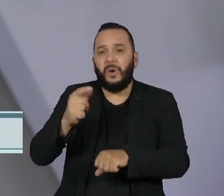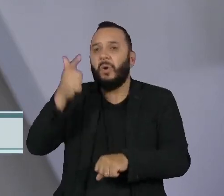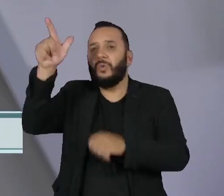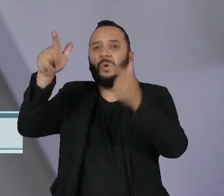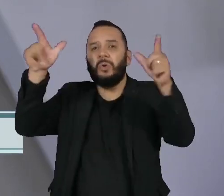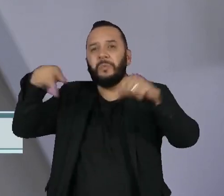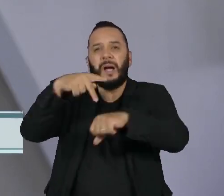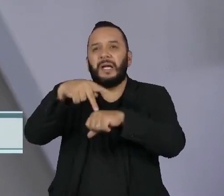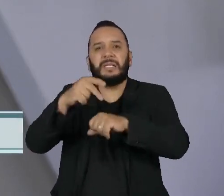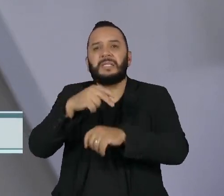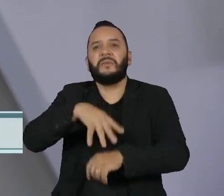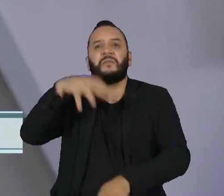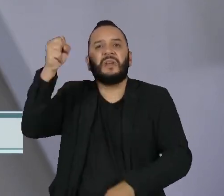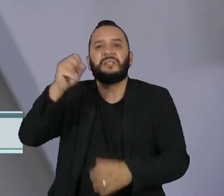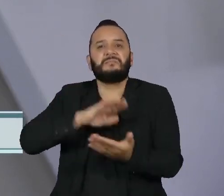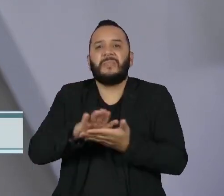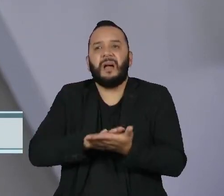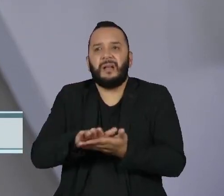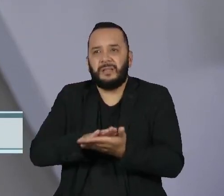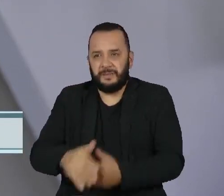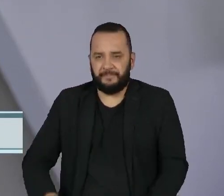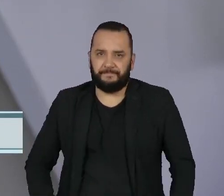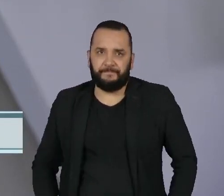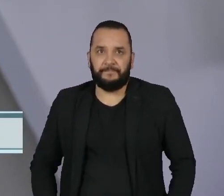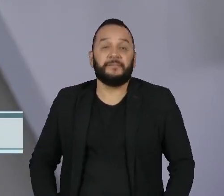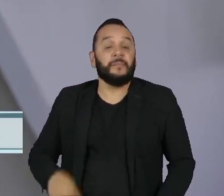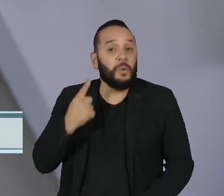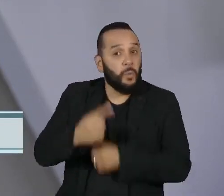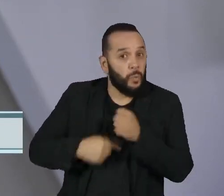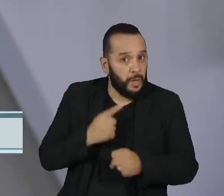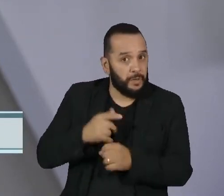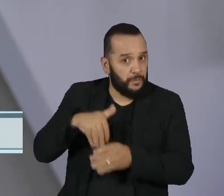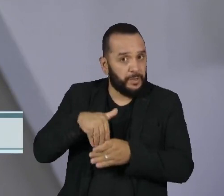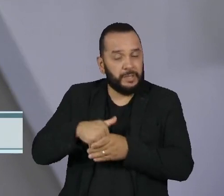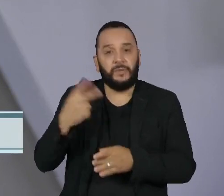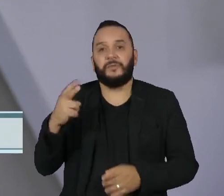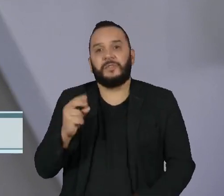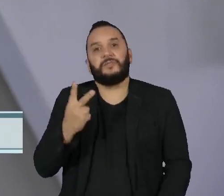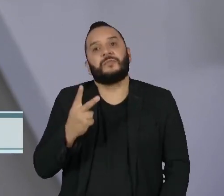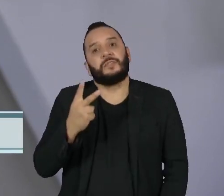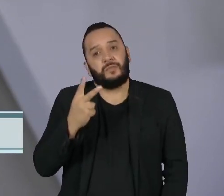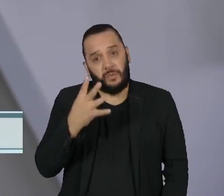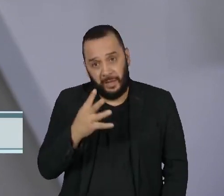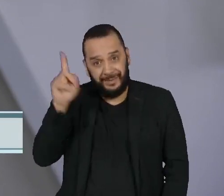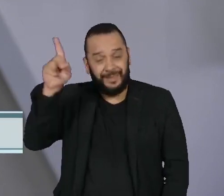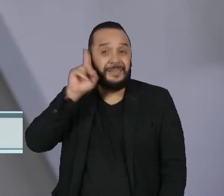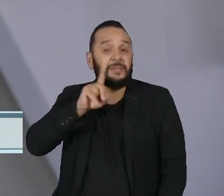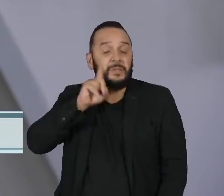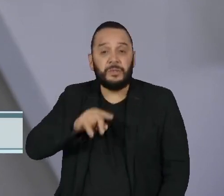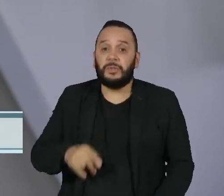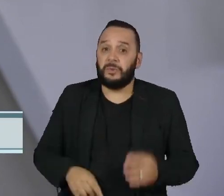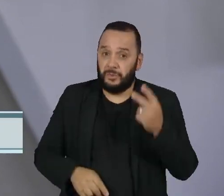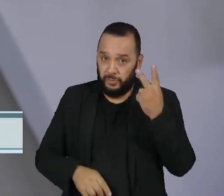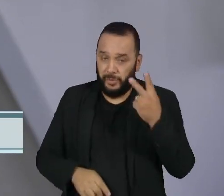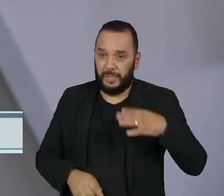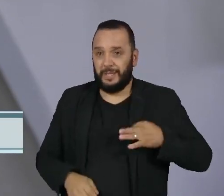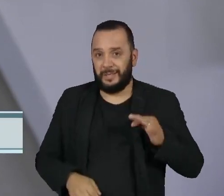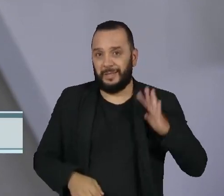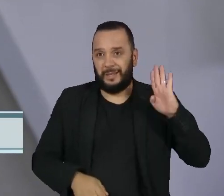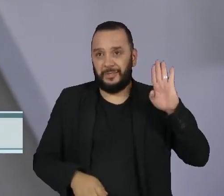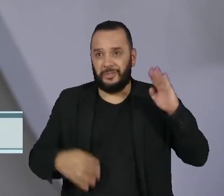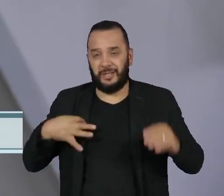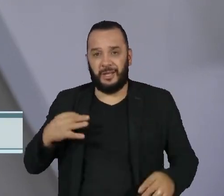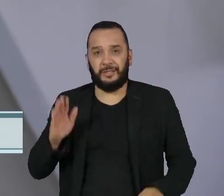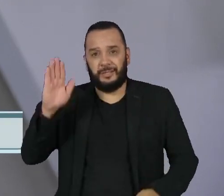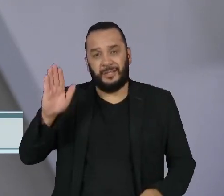faltando um pouco mais de um ano para as eleições presidenciais de 2024 nos Estados Unidos os dois principais pré-candidatos da maior